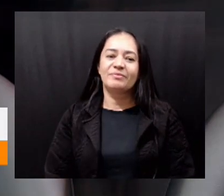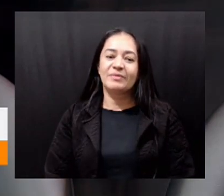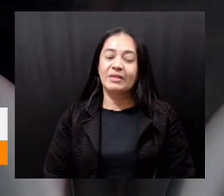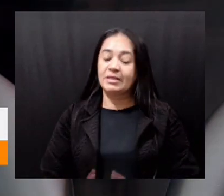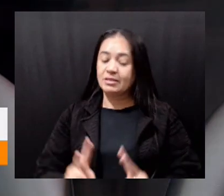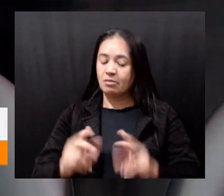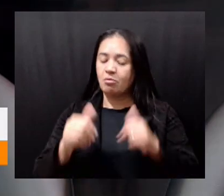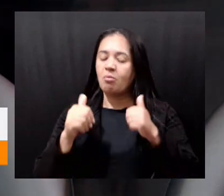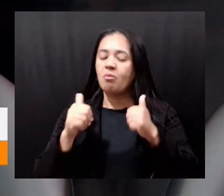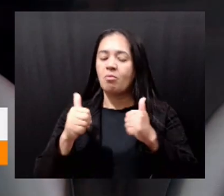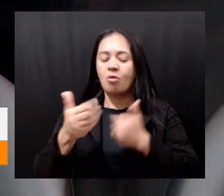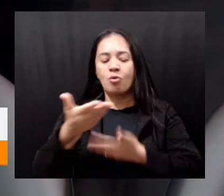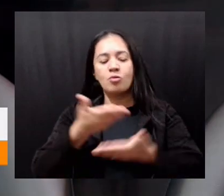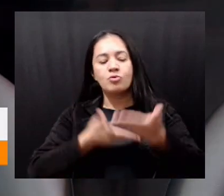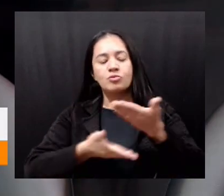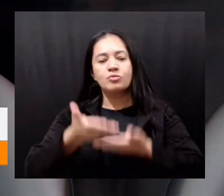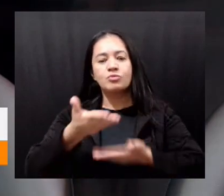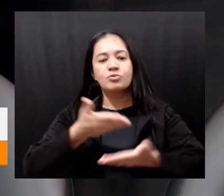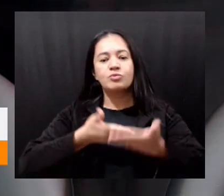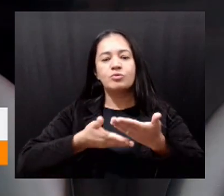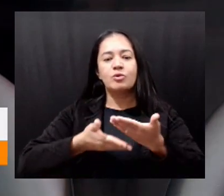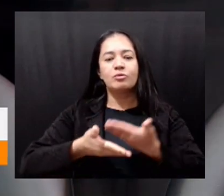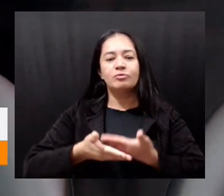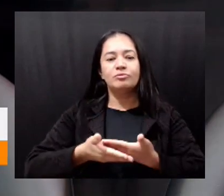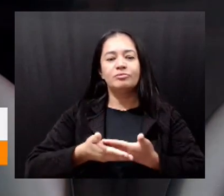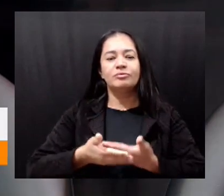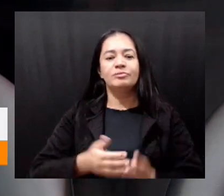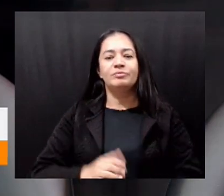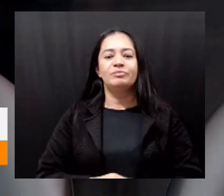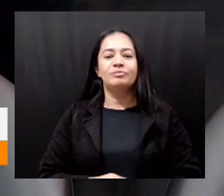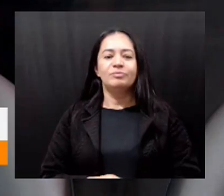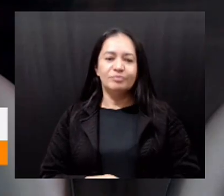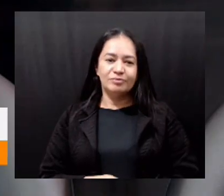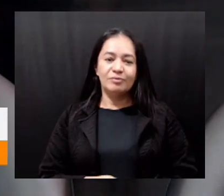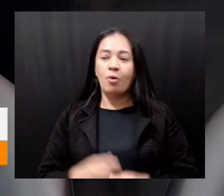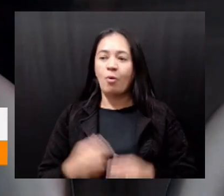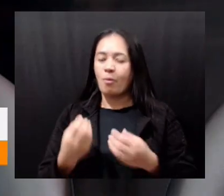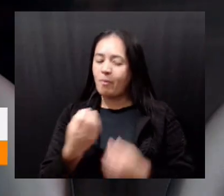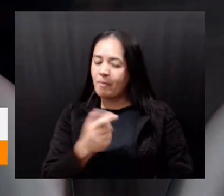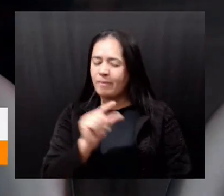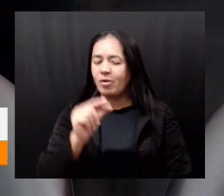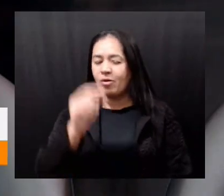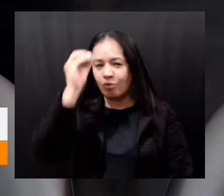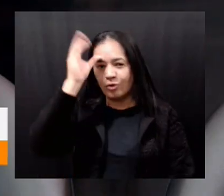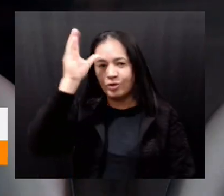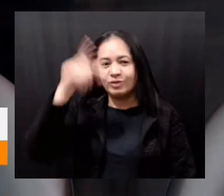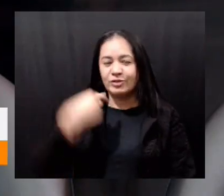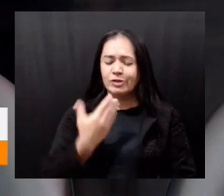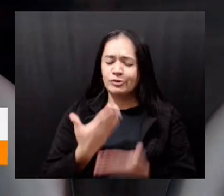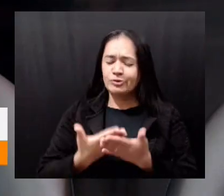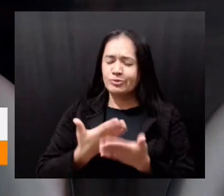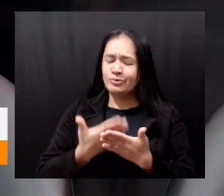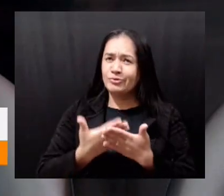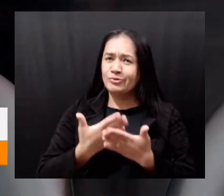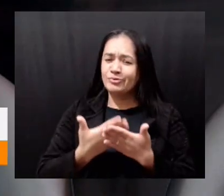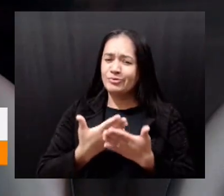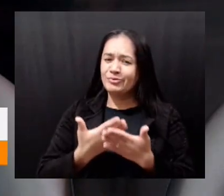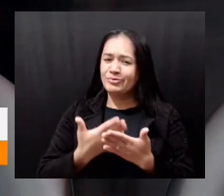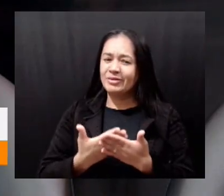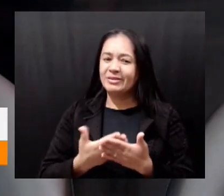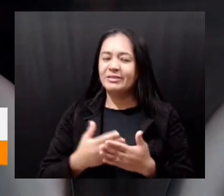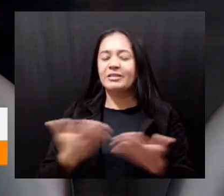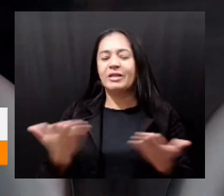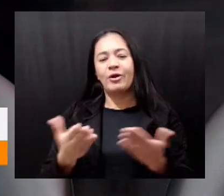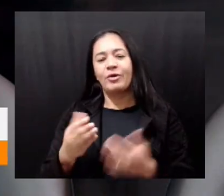compartilhar, né, Mariana, um pouco do conhecimento. A gente estuda tanto, né? Tanta coisa, e poder dividir, que isso possa ajudar